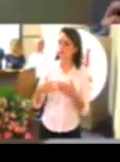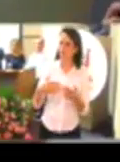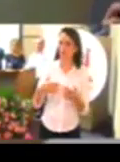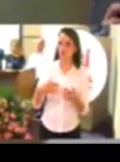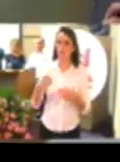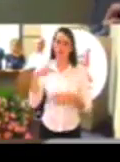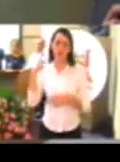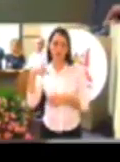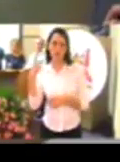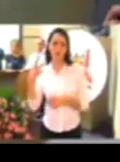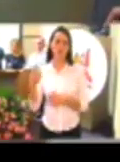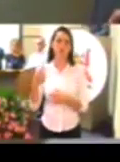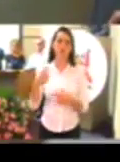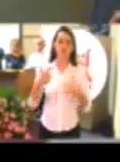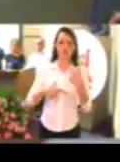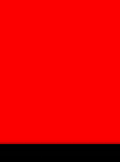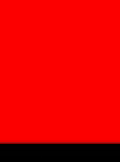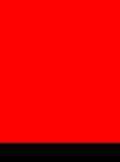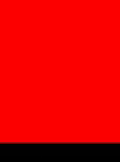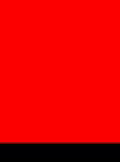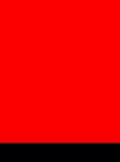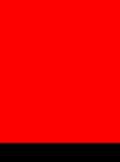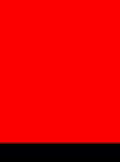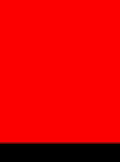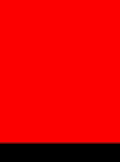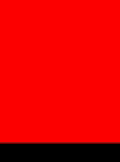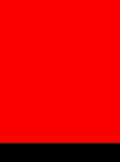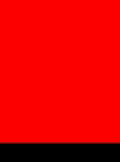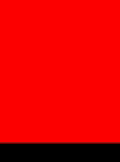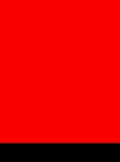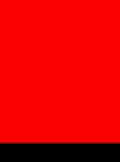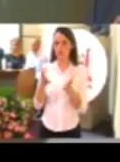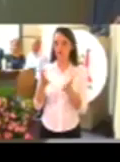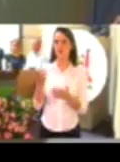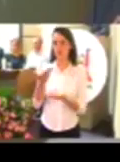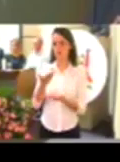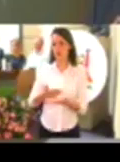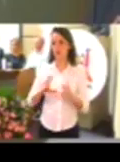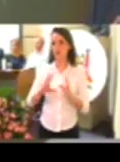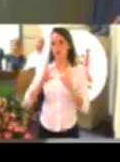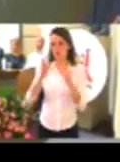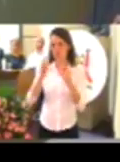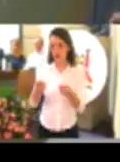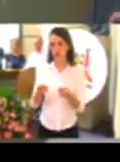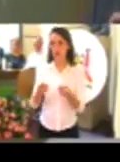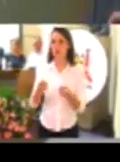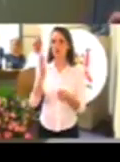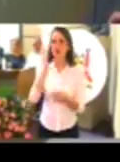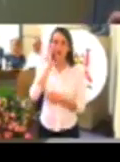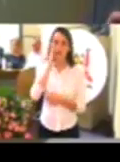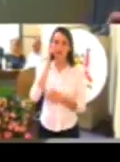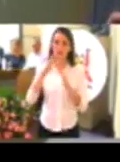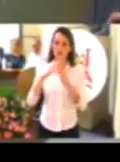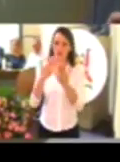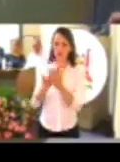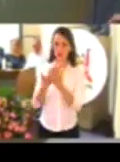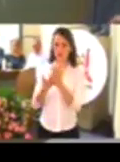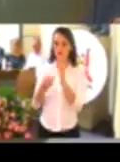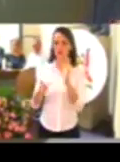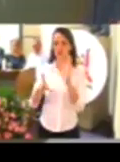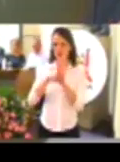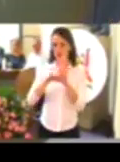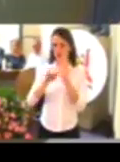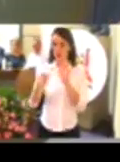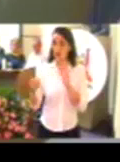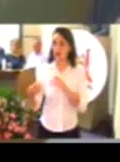servidores, vereadores, público de modo geral, que todo o mecanismo como esse da Escola do